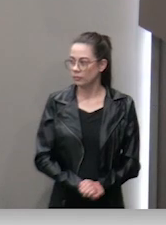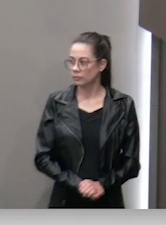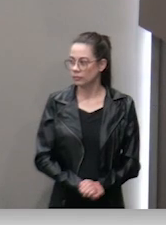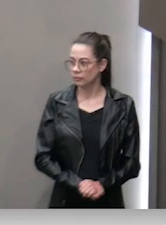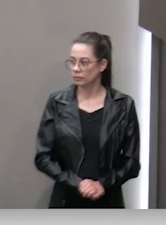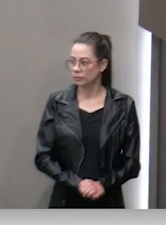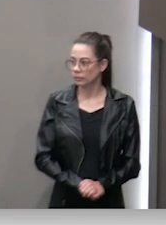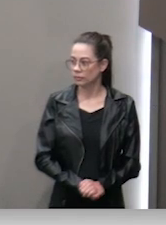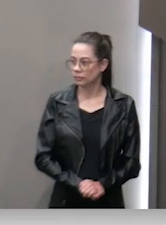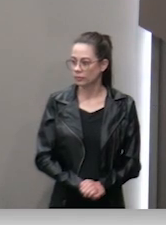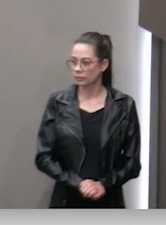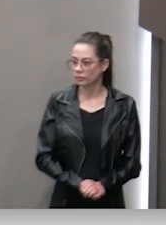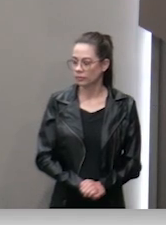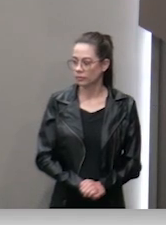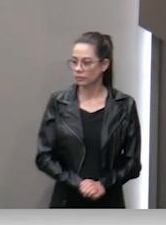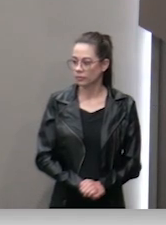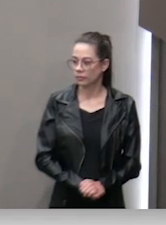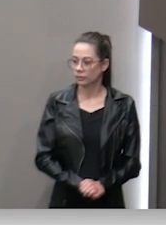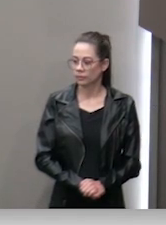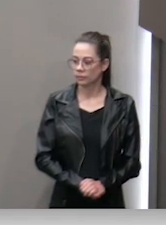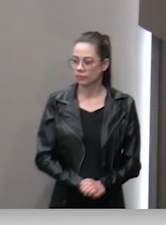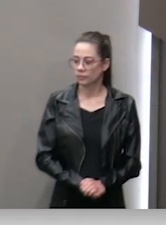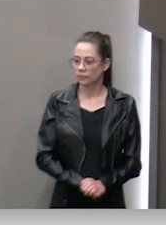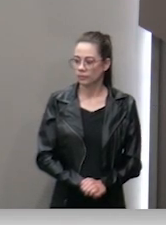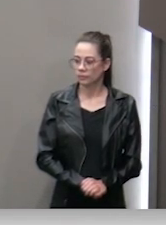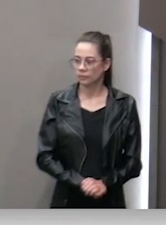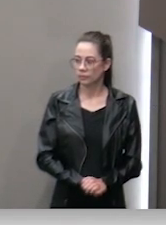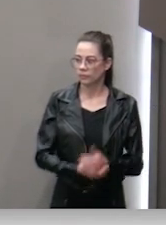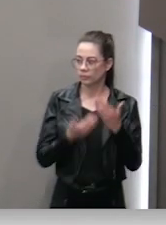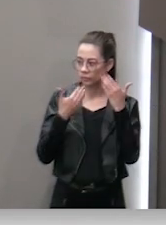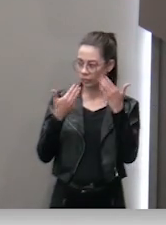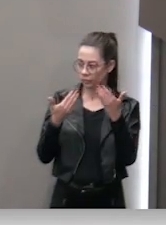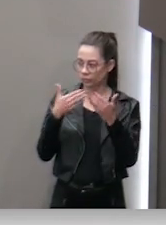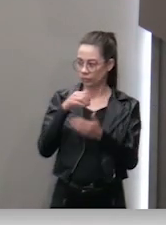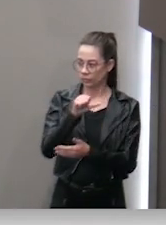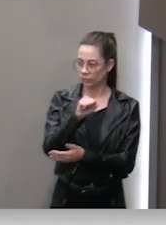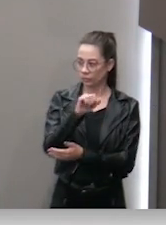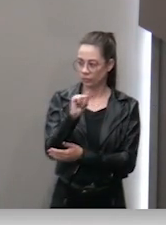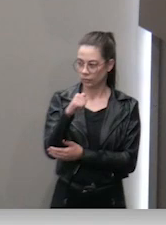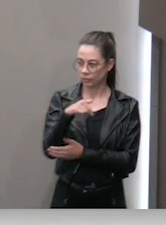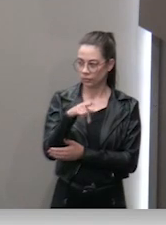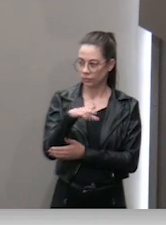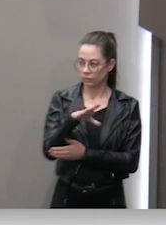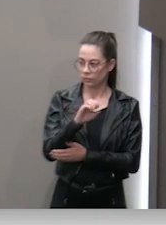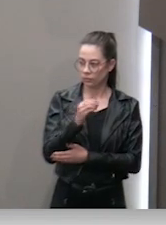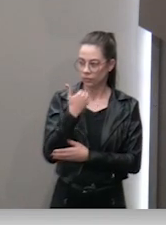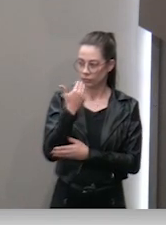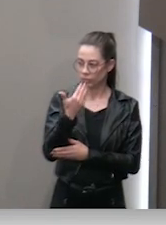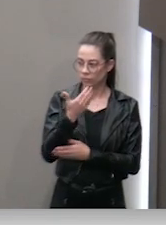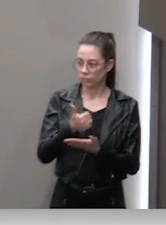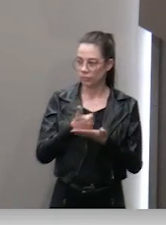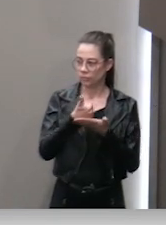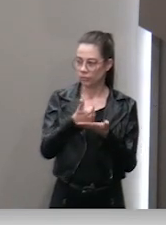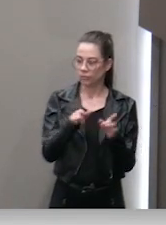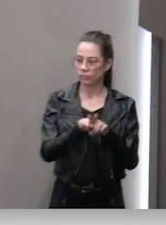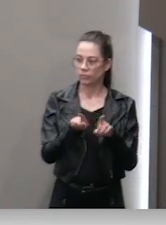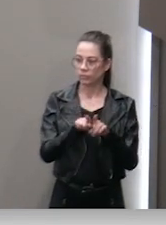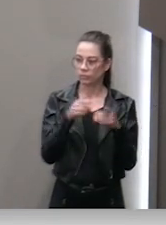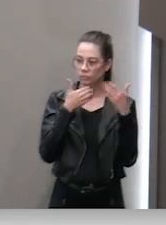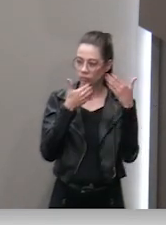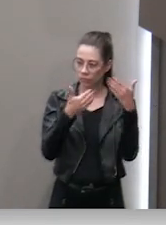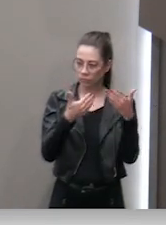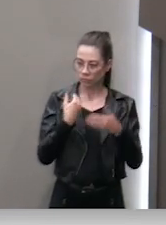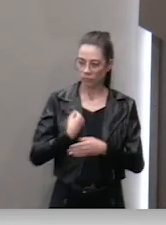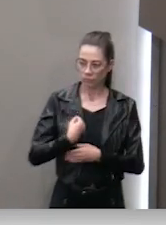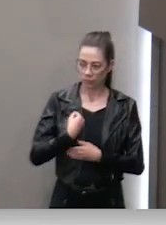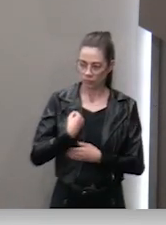Querida, para nós tiramos uma foto, só já vou finalizar. Obrigado, Sandro, muito obrigada pelo apoio. Nós agradecemos imensamente